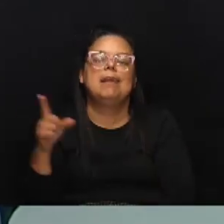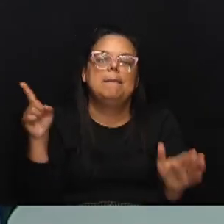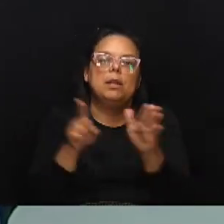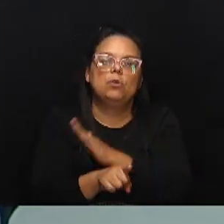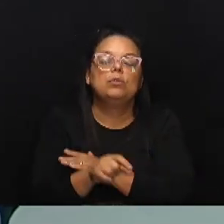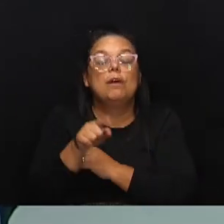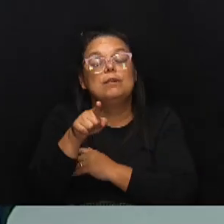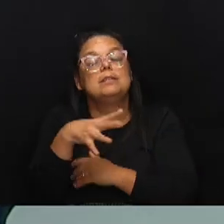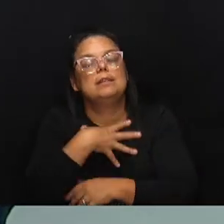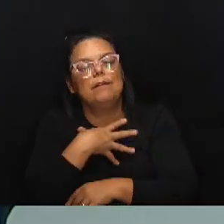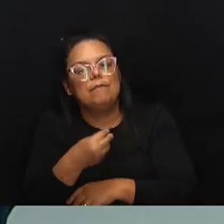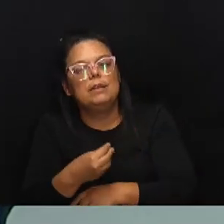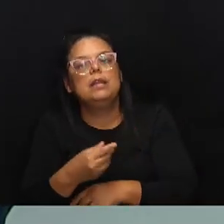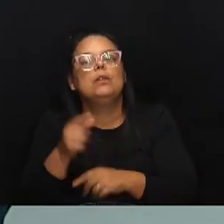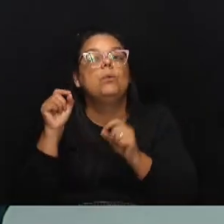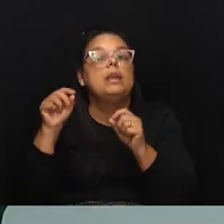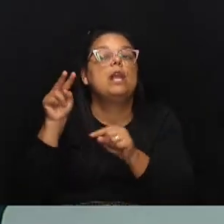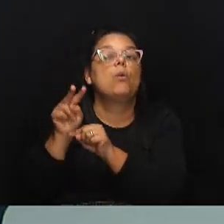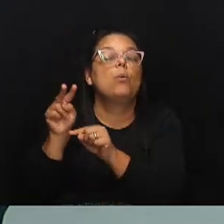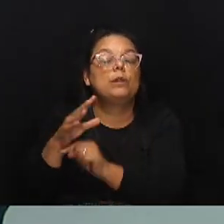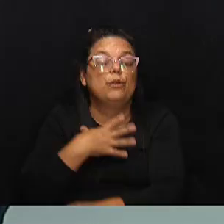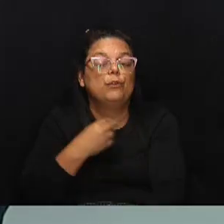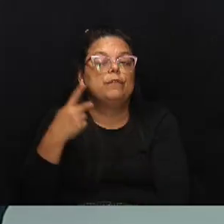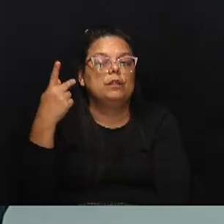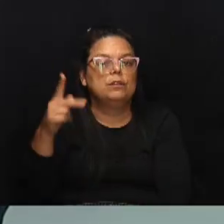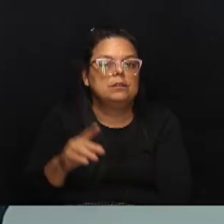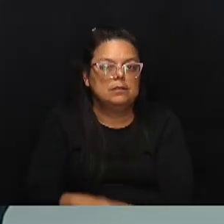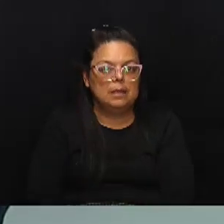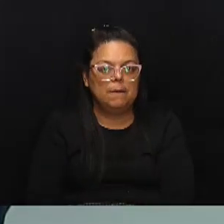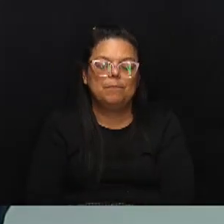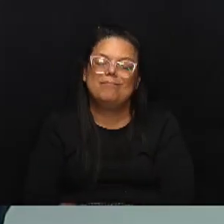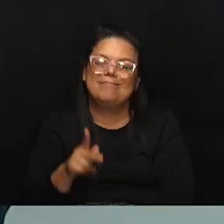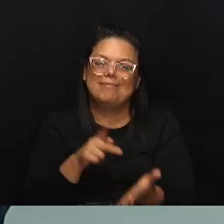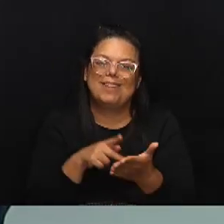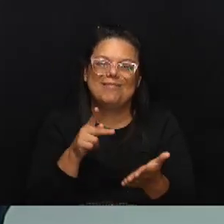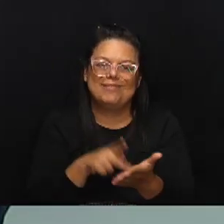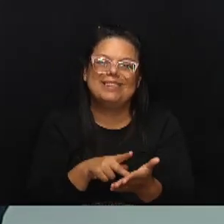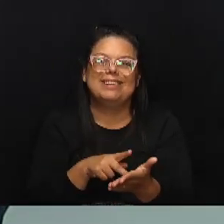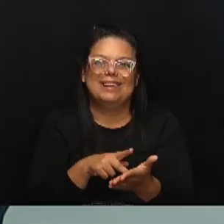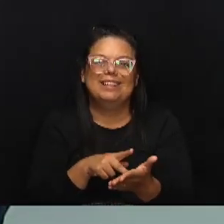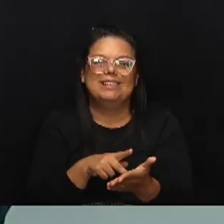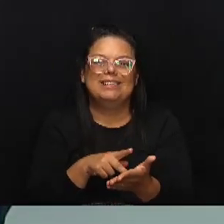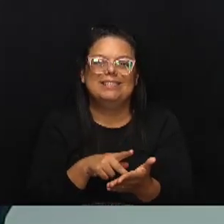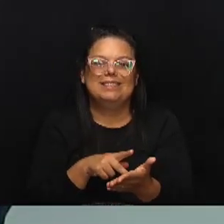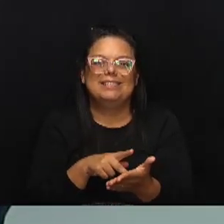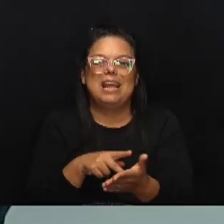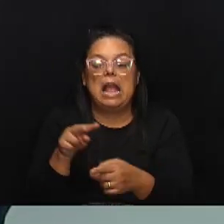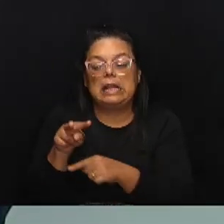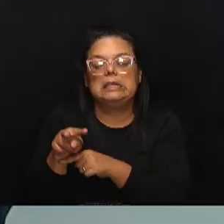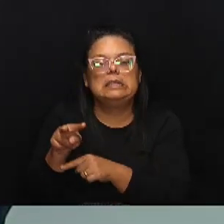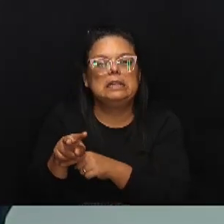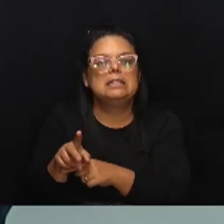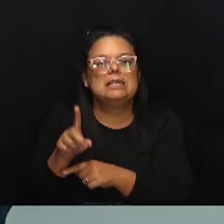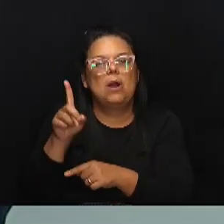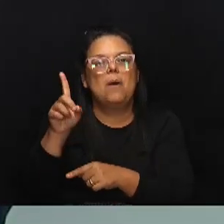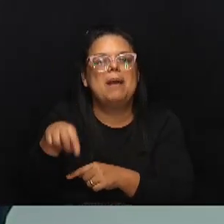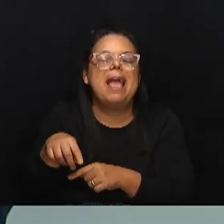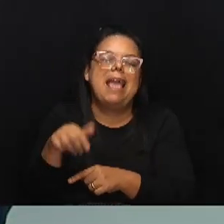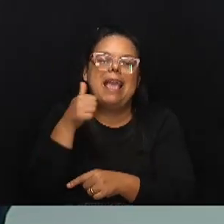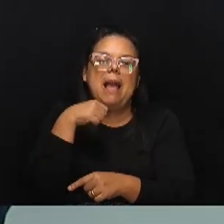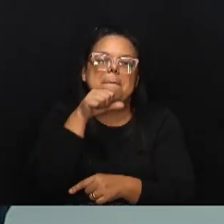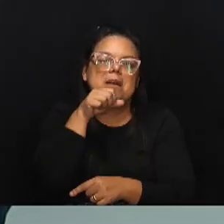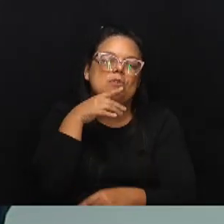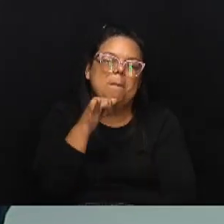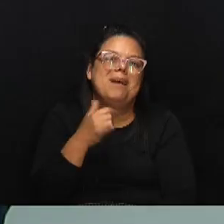filhos, com quem você deixa seus filhos, quando na verdade a criação de uma criança deve ser partilhada pelos pais,